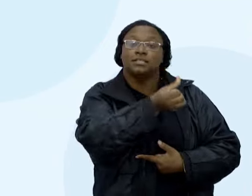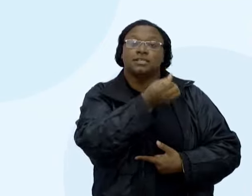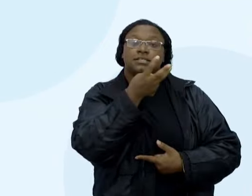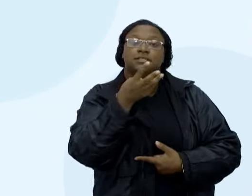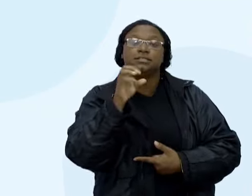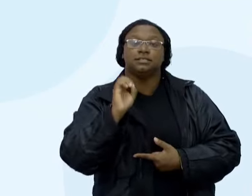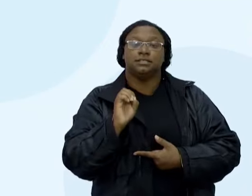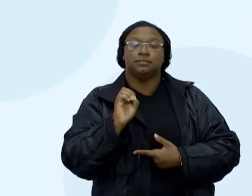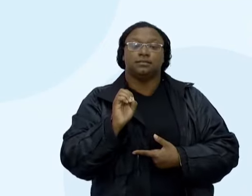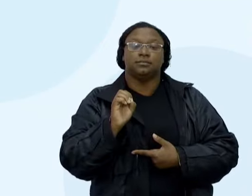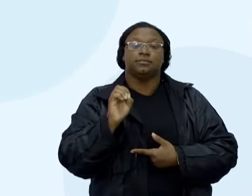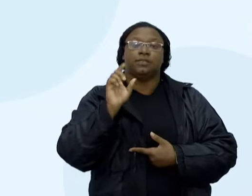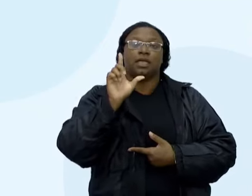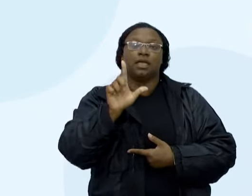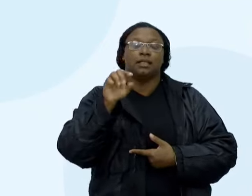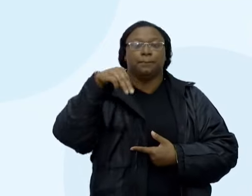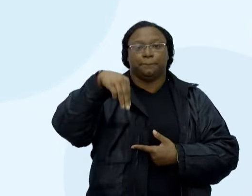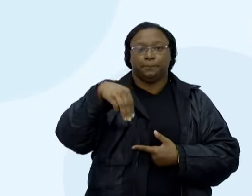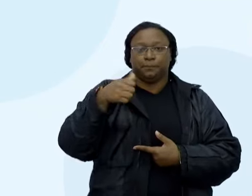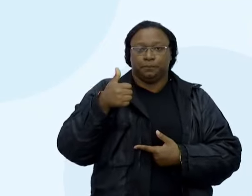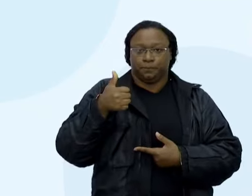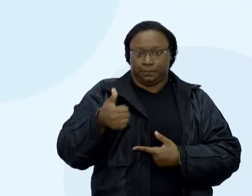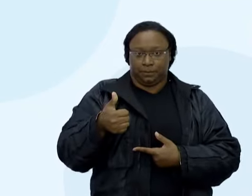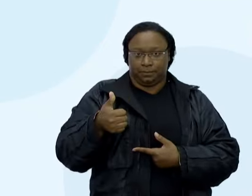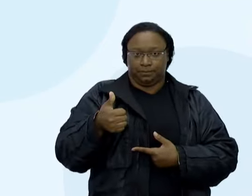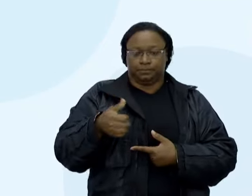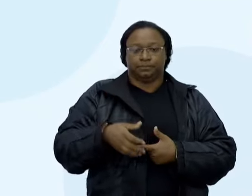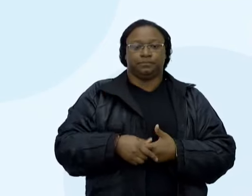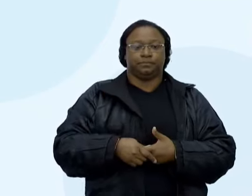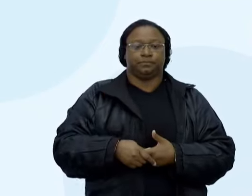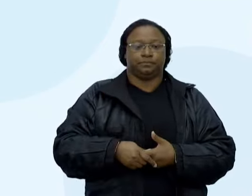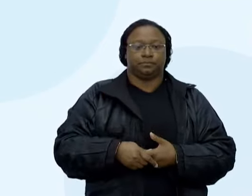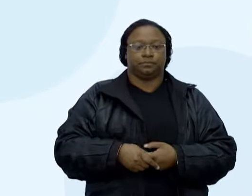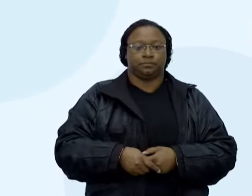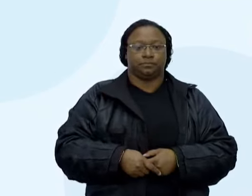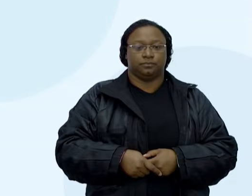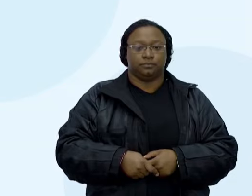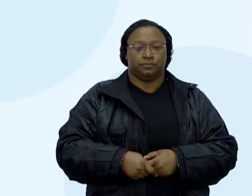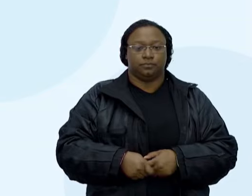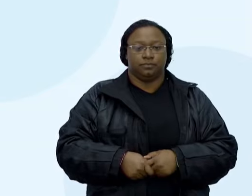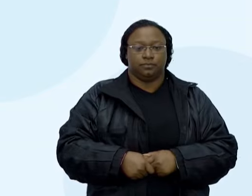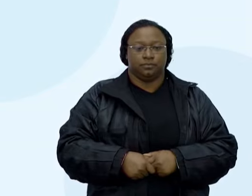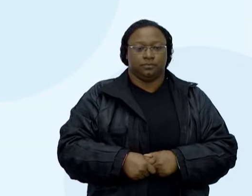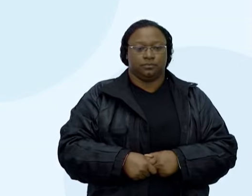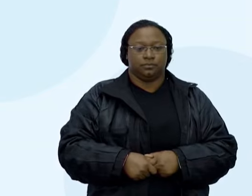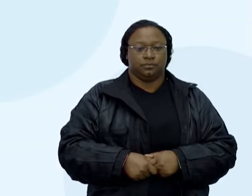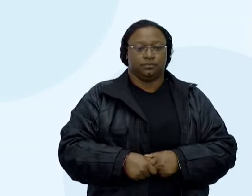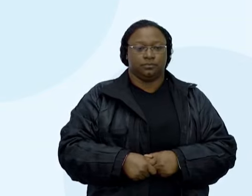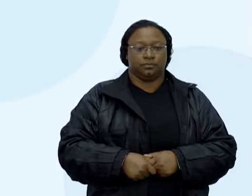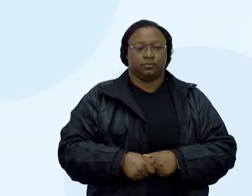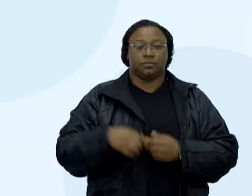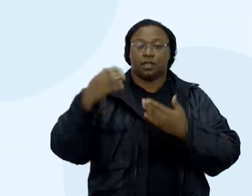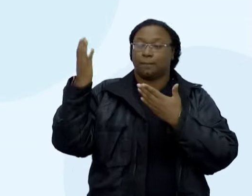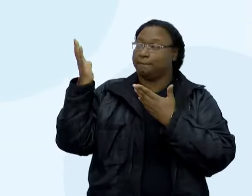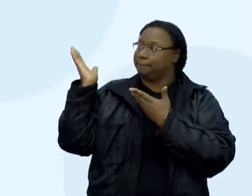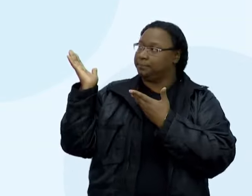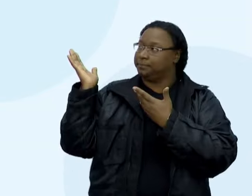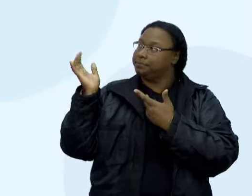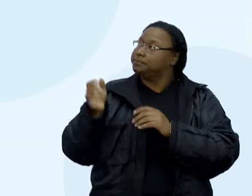630 lumens, tá bom? Ó, 630 lumens.